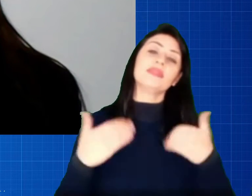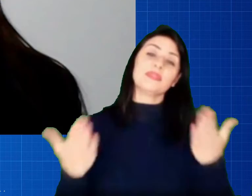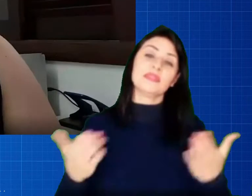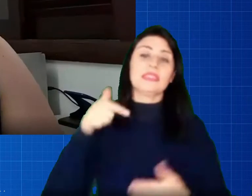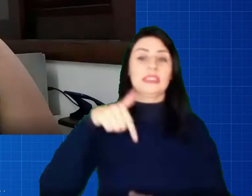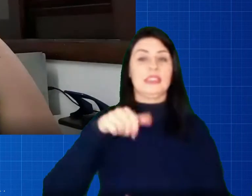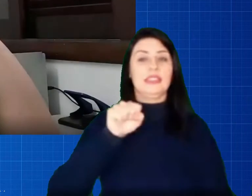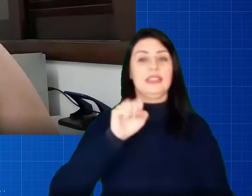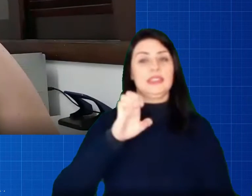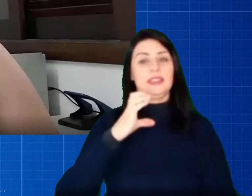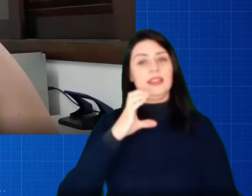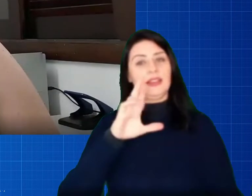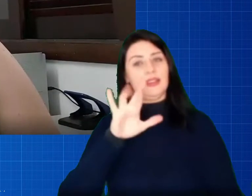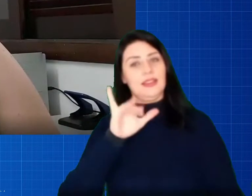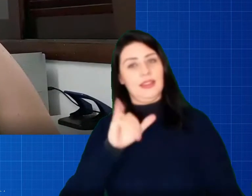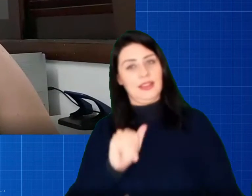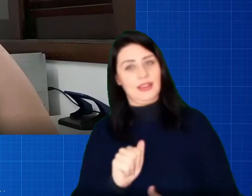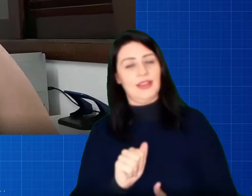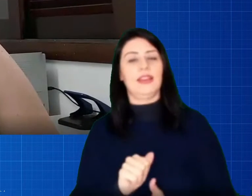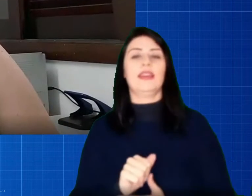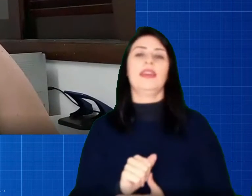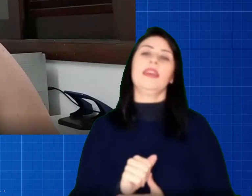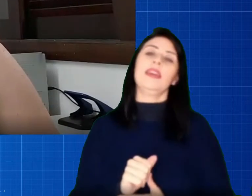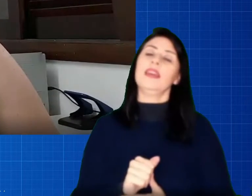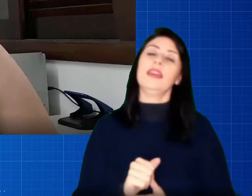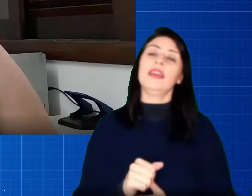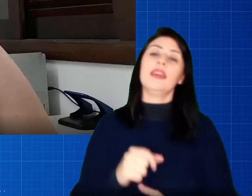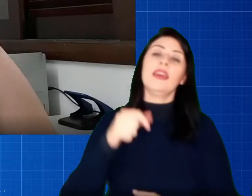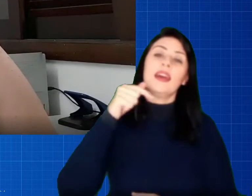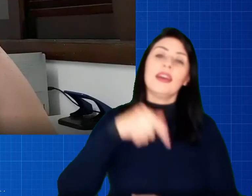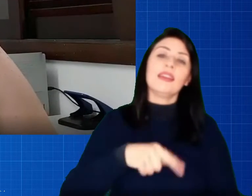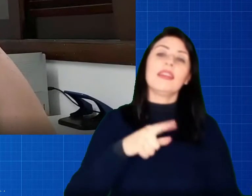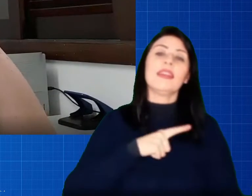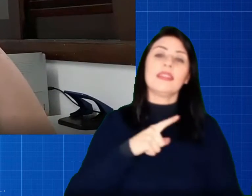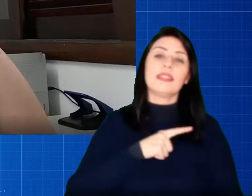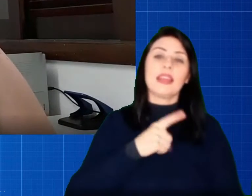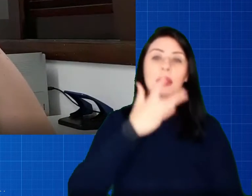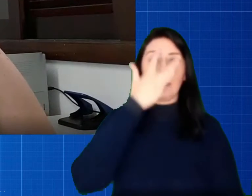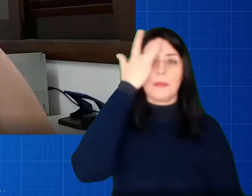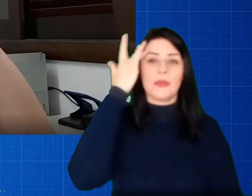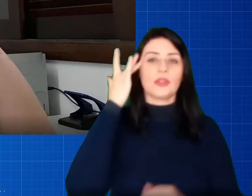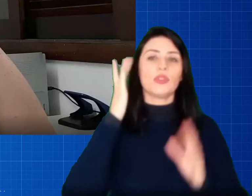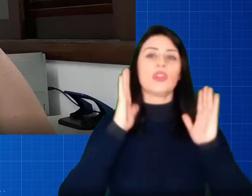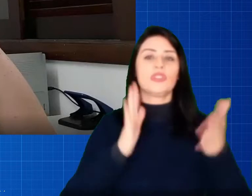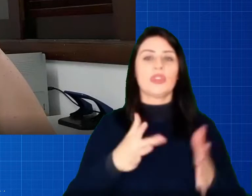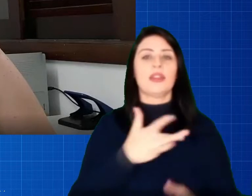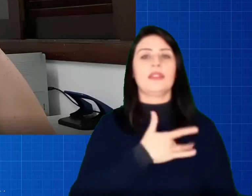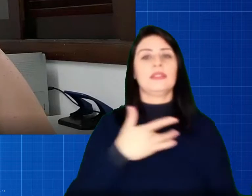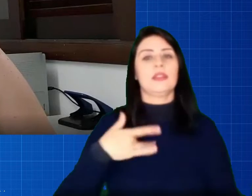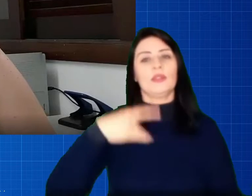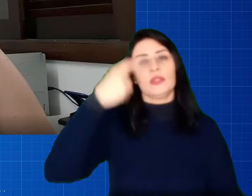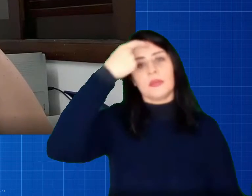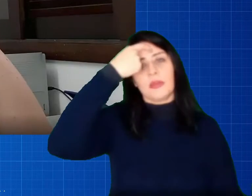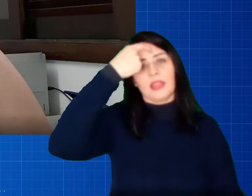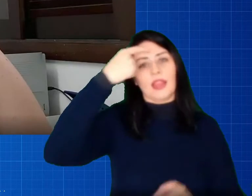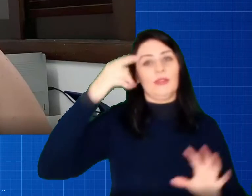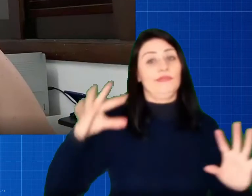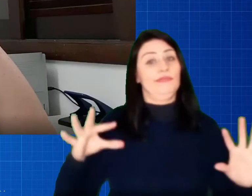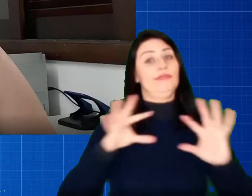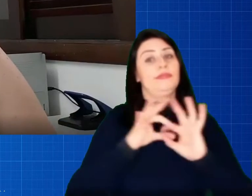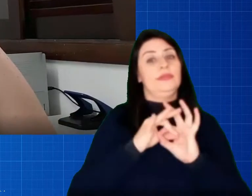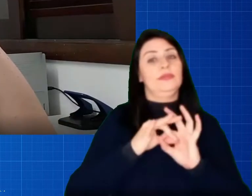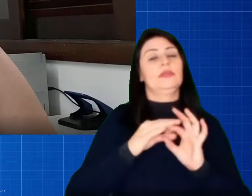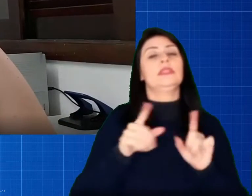Então, aqui no Secria, como, né, esses pacientes eles já têm uma questão de saúde mental